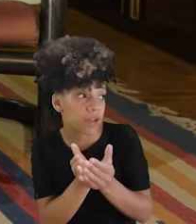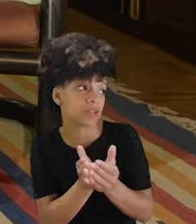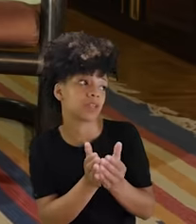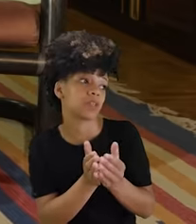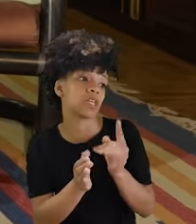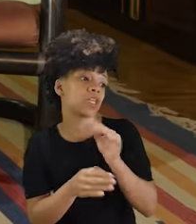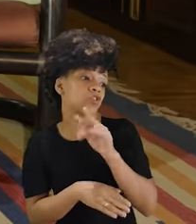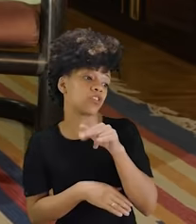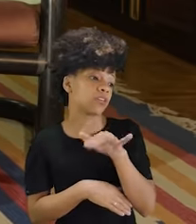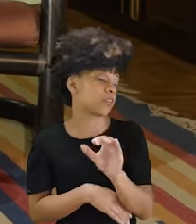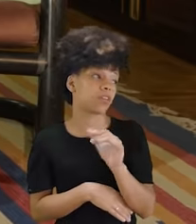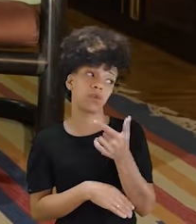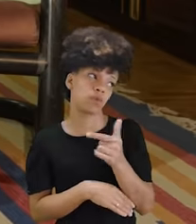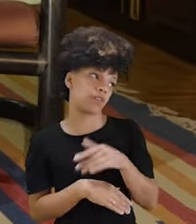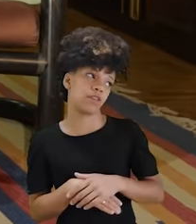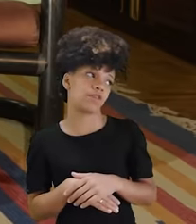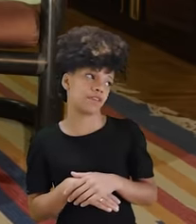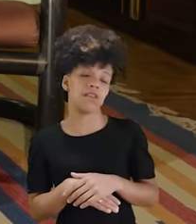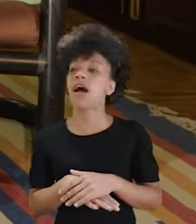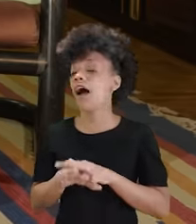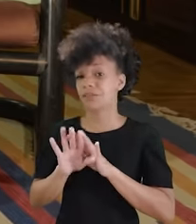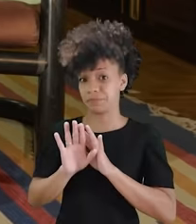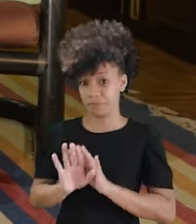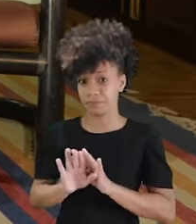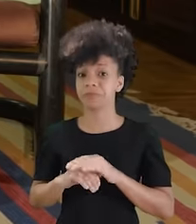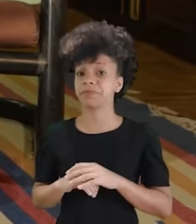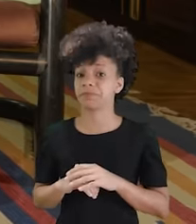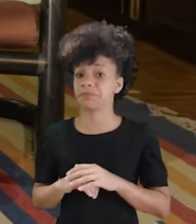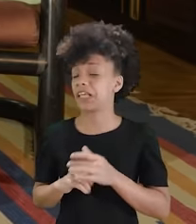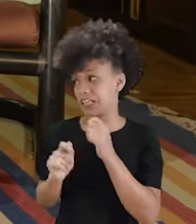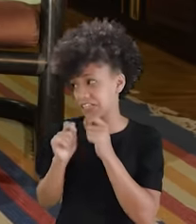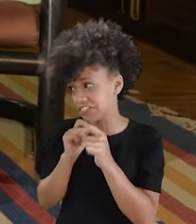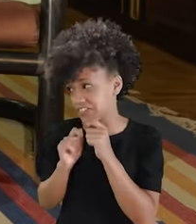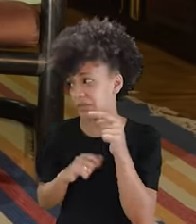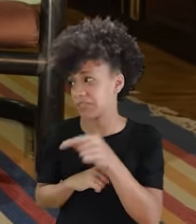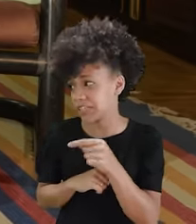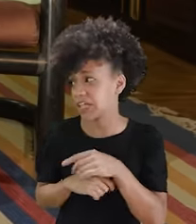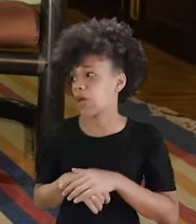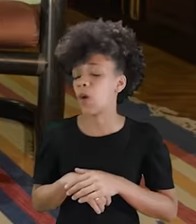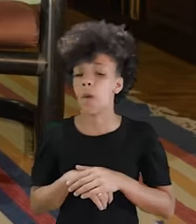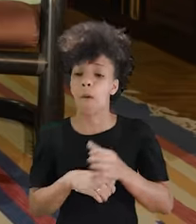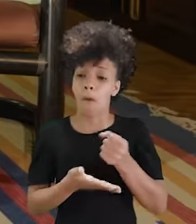incríveis Somos aqui um piloto de navio e fala toda essa parte técnica que a Elaine só para lembrar ela ela foi diretora de